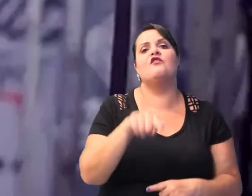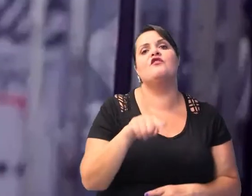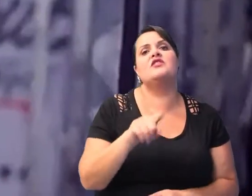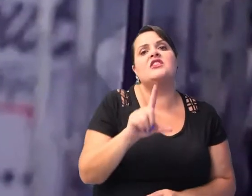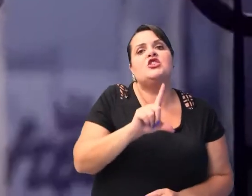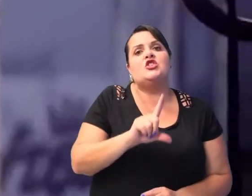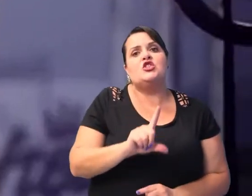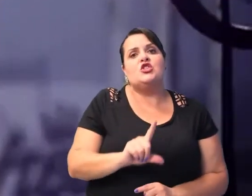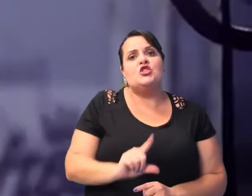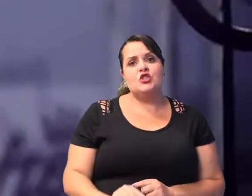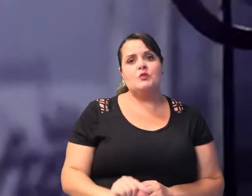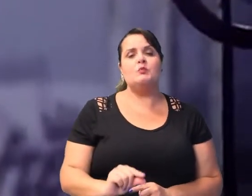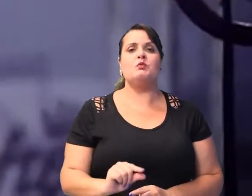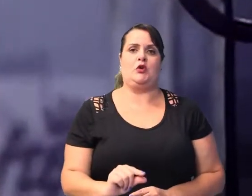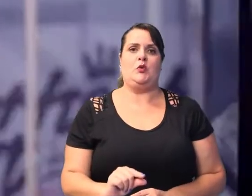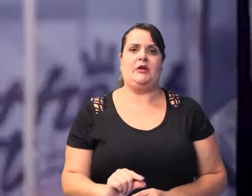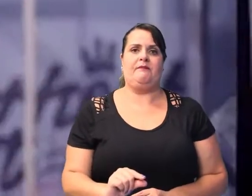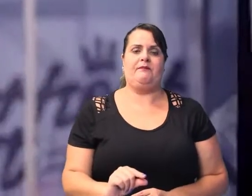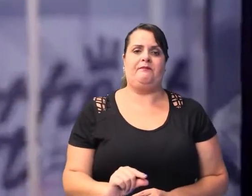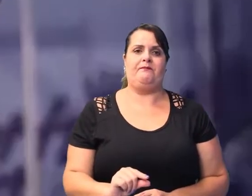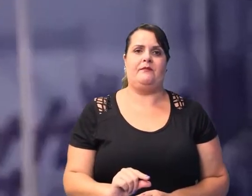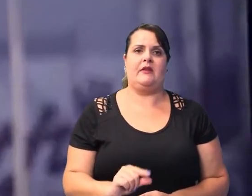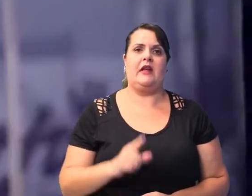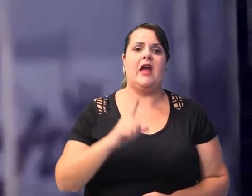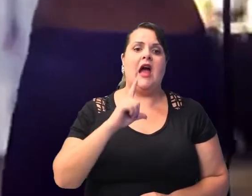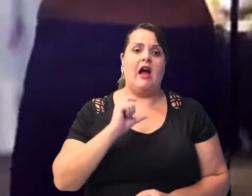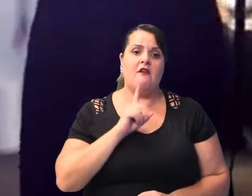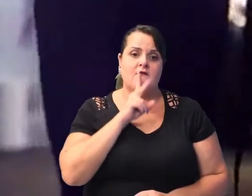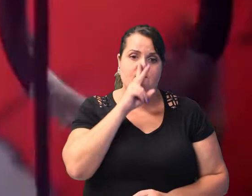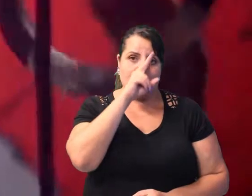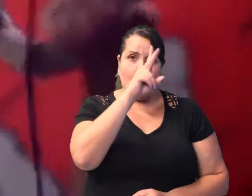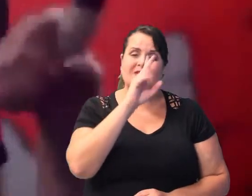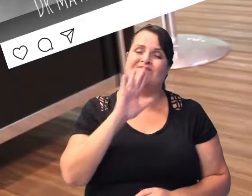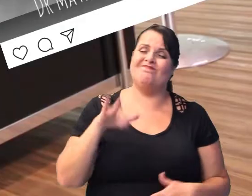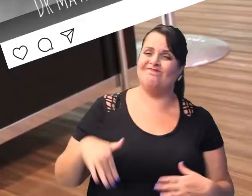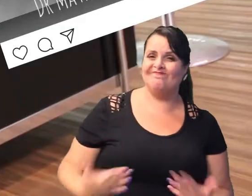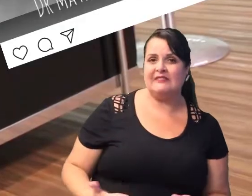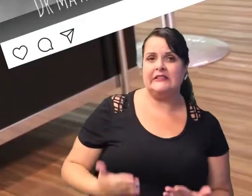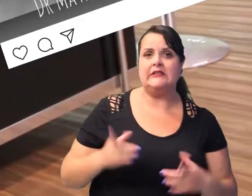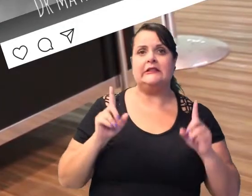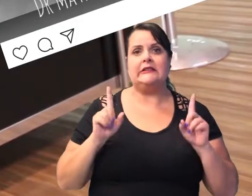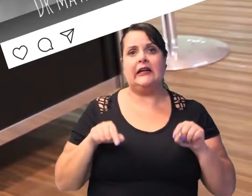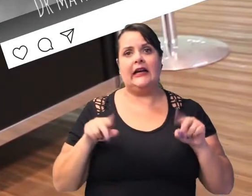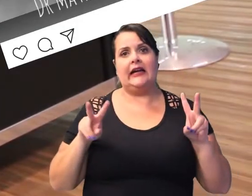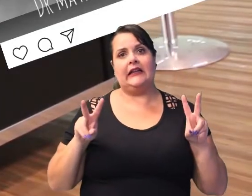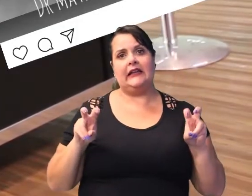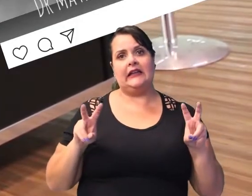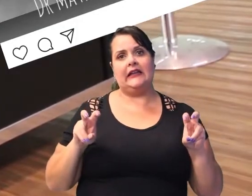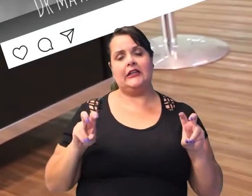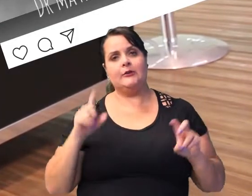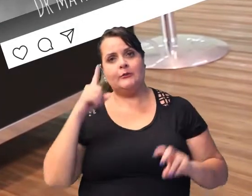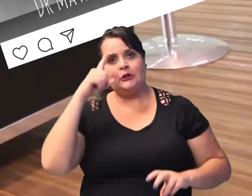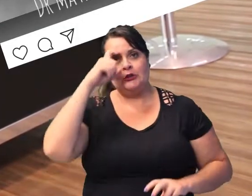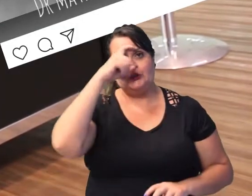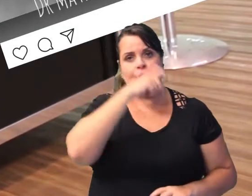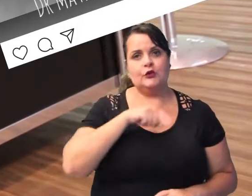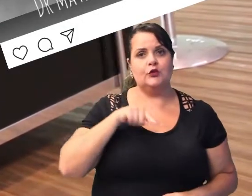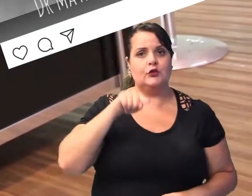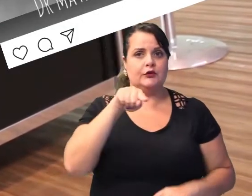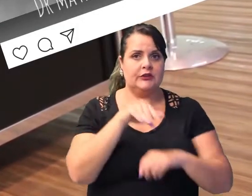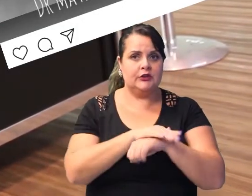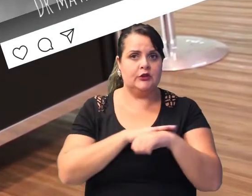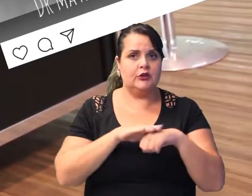performance vai estar diminuída usando anticoncepcional fazendo atividade física é um assunto delicado né é melhor você conversar com seu